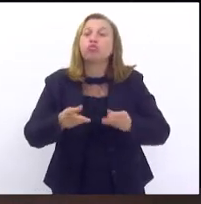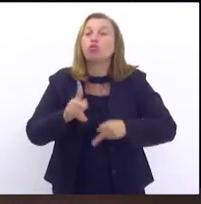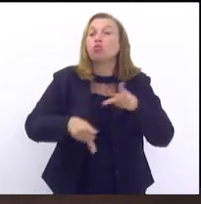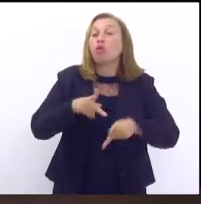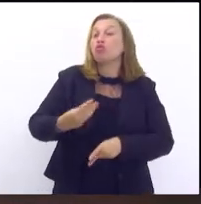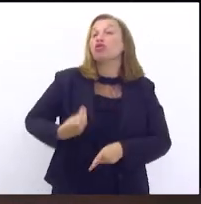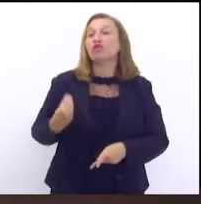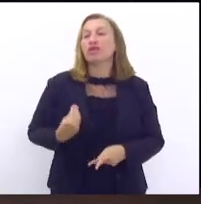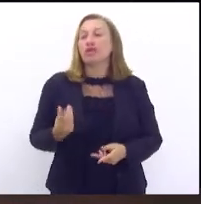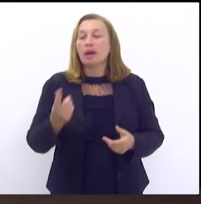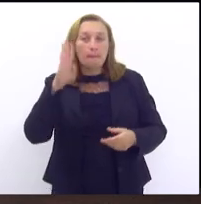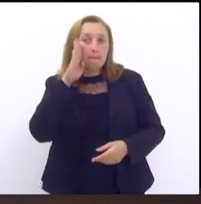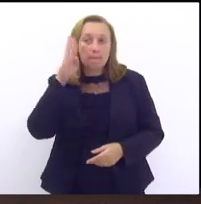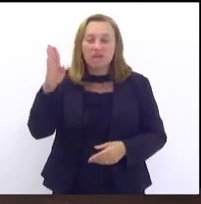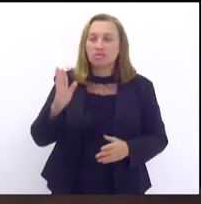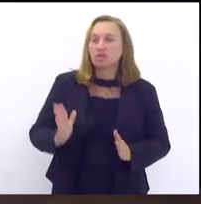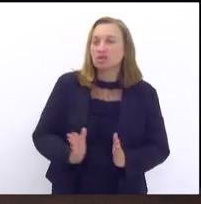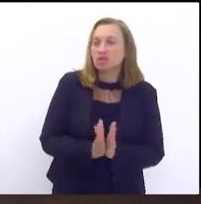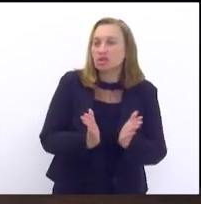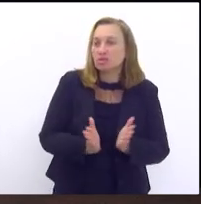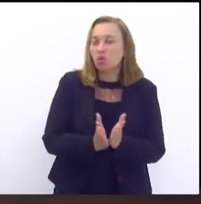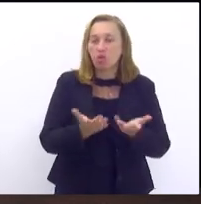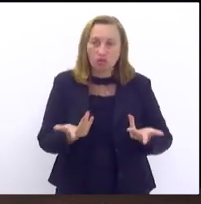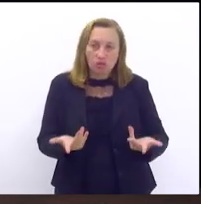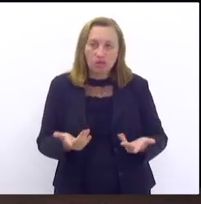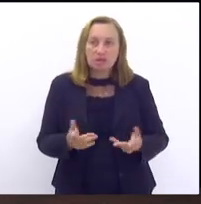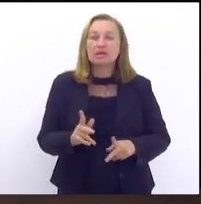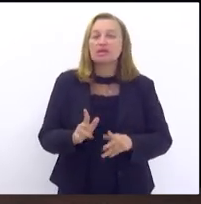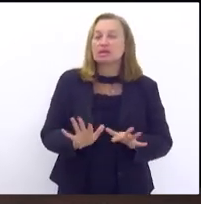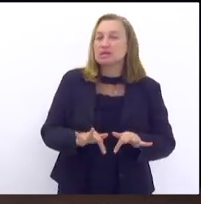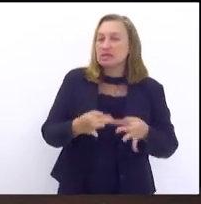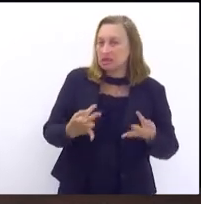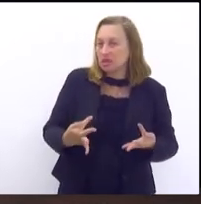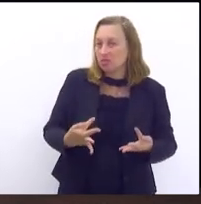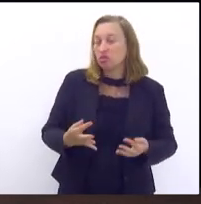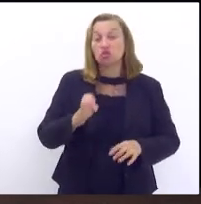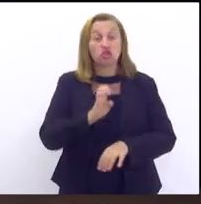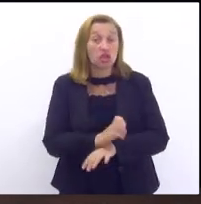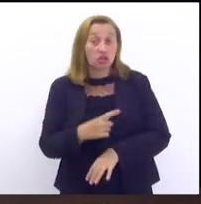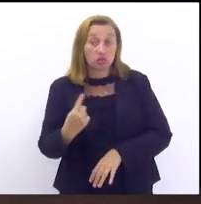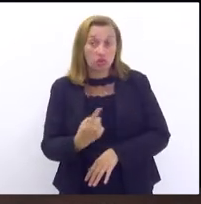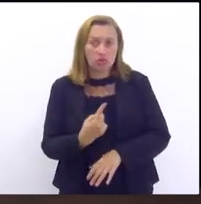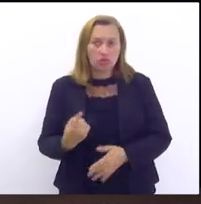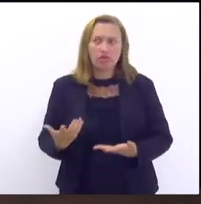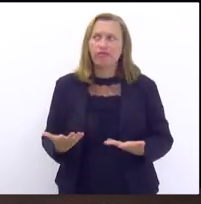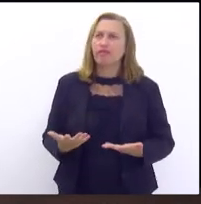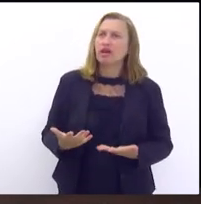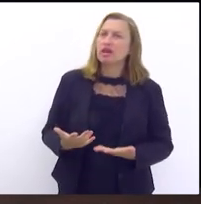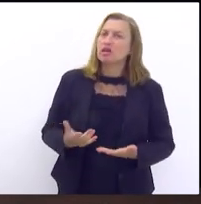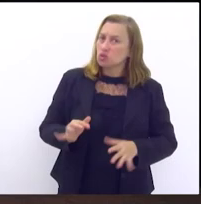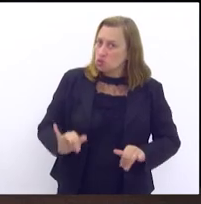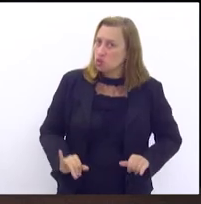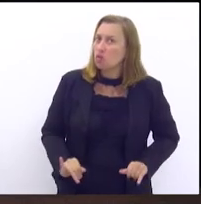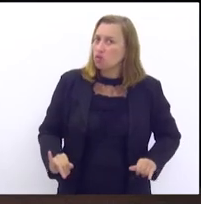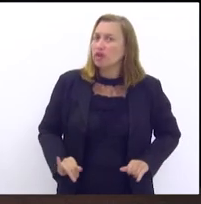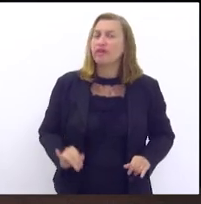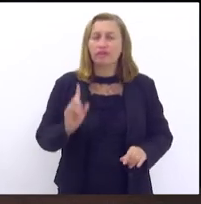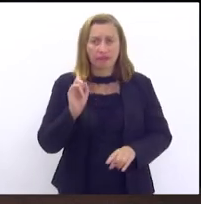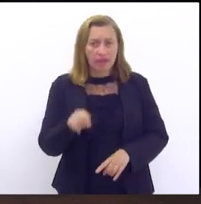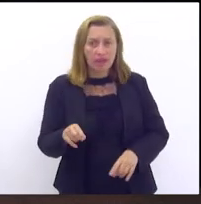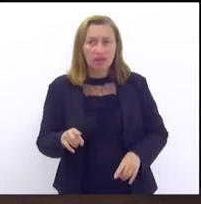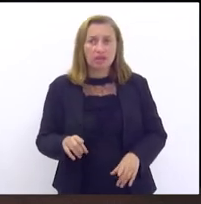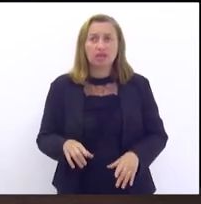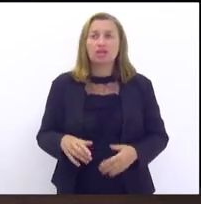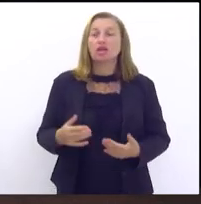Principalmente a população mais humilde, a população mais pobre do nosso estado. Ela vai passar as mínguas, né? Eu